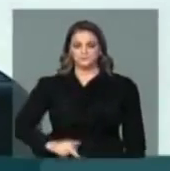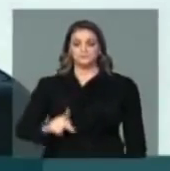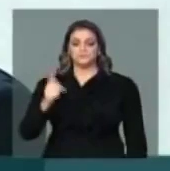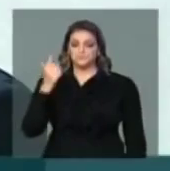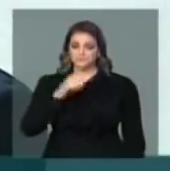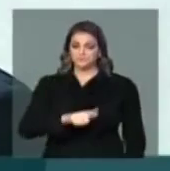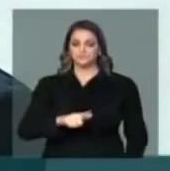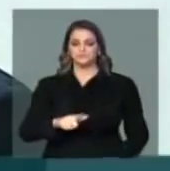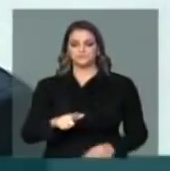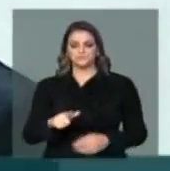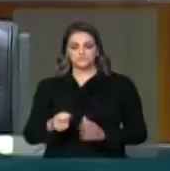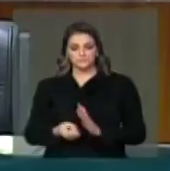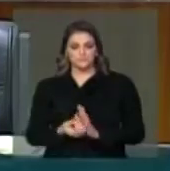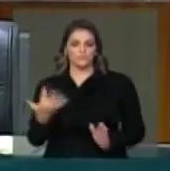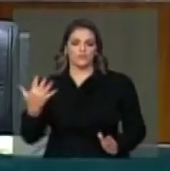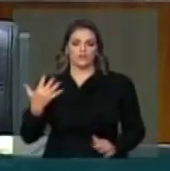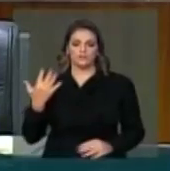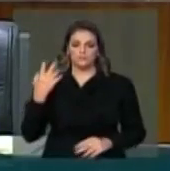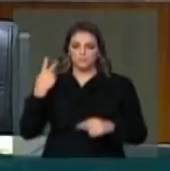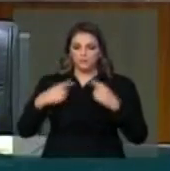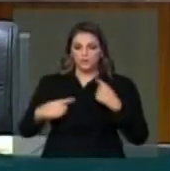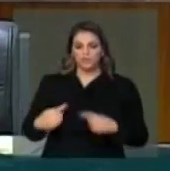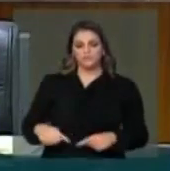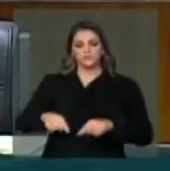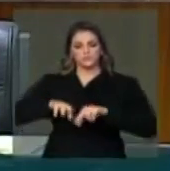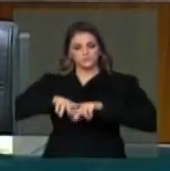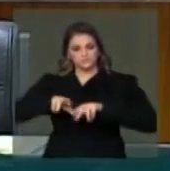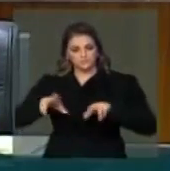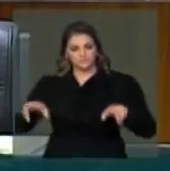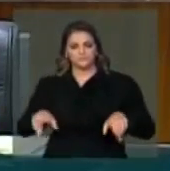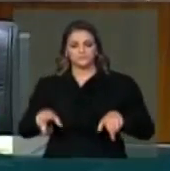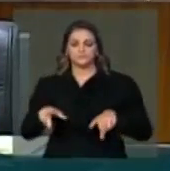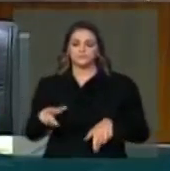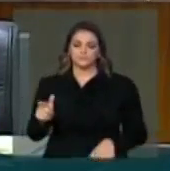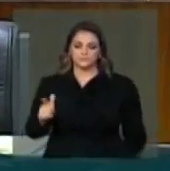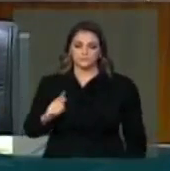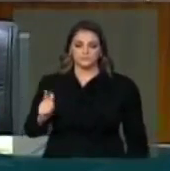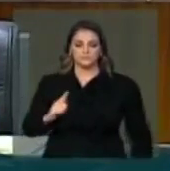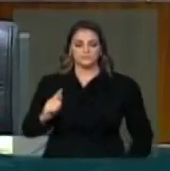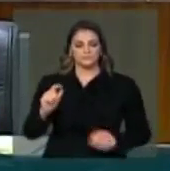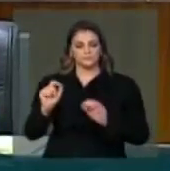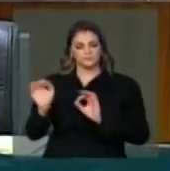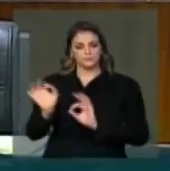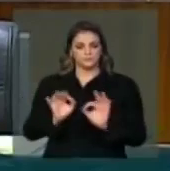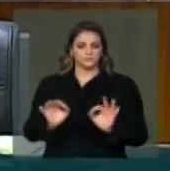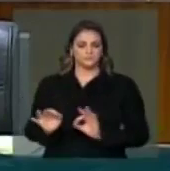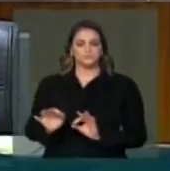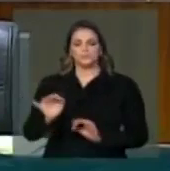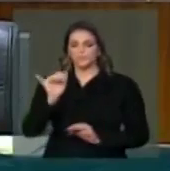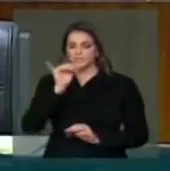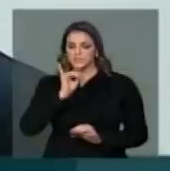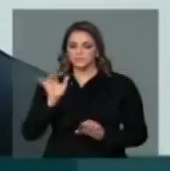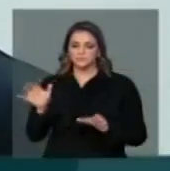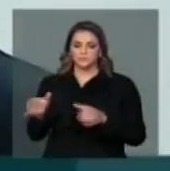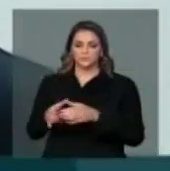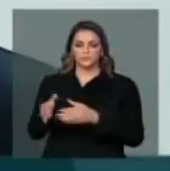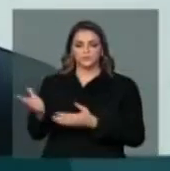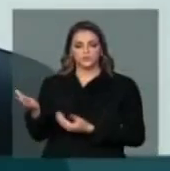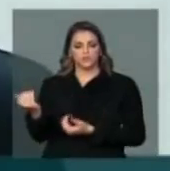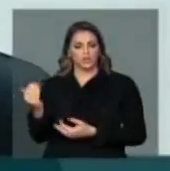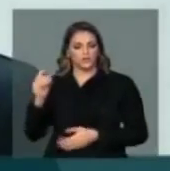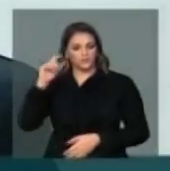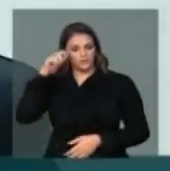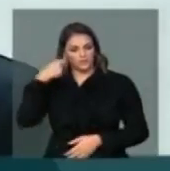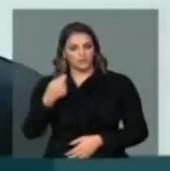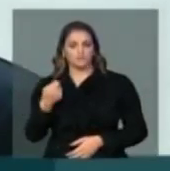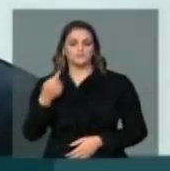de políticas, e esses eixos estão absolutamente estruturados, como os jovens negros, como a questão